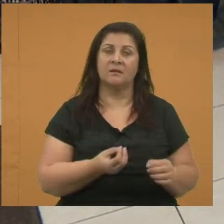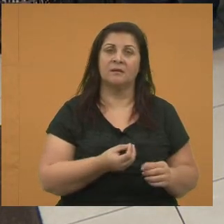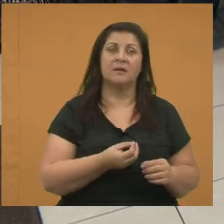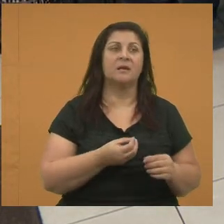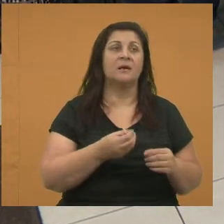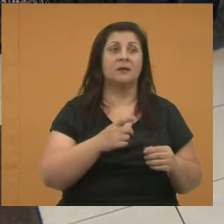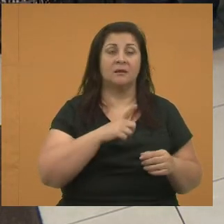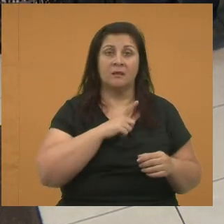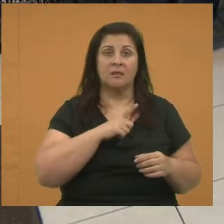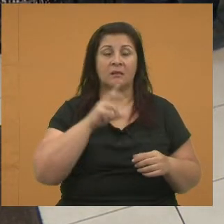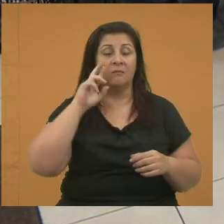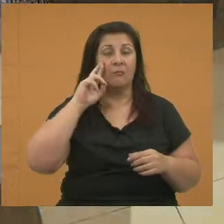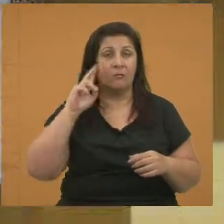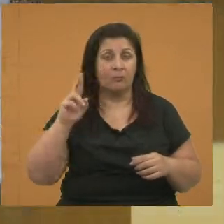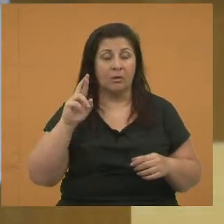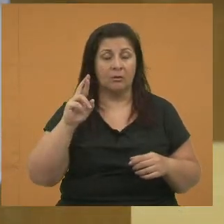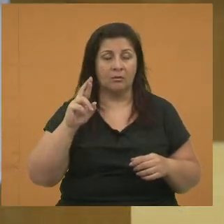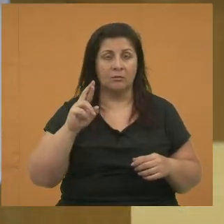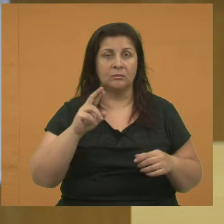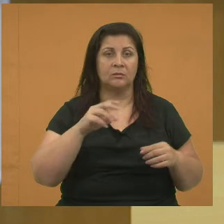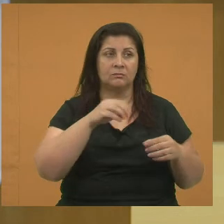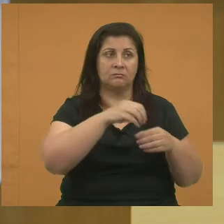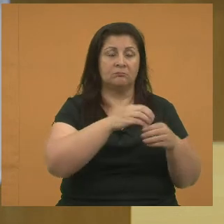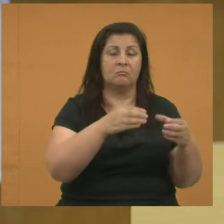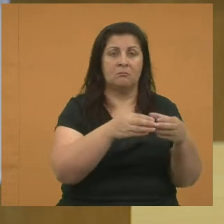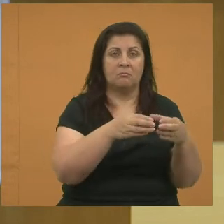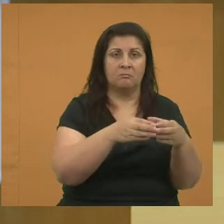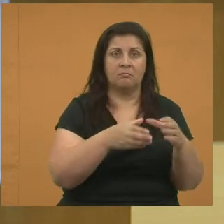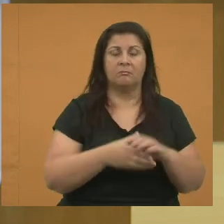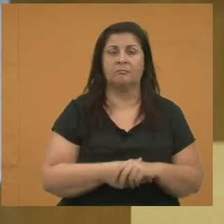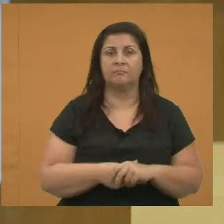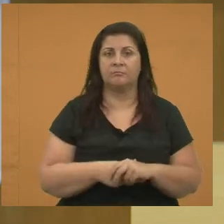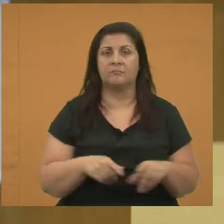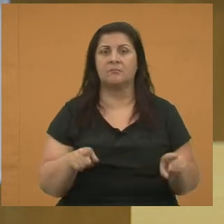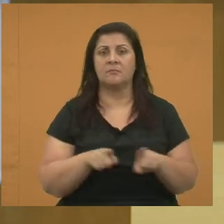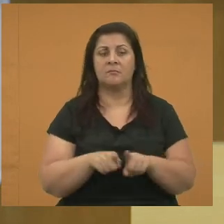Cada ponto de comércio. Eu quero também aqui saudar